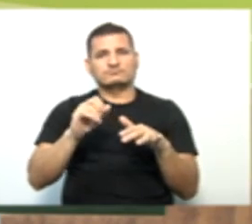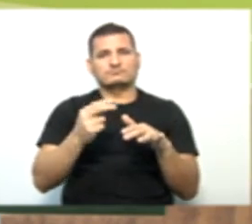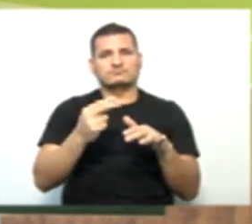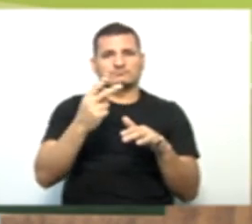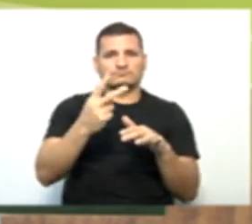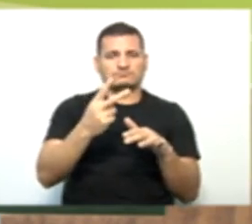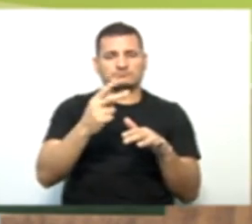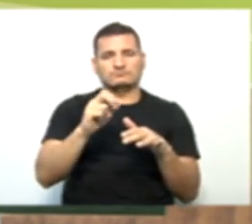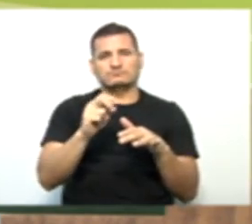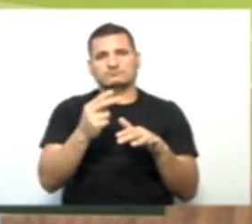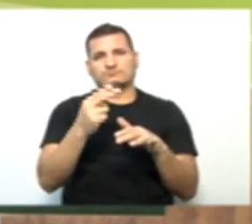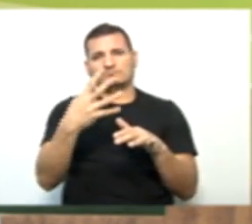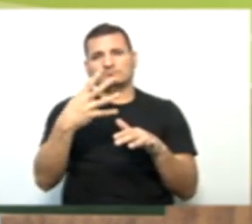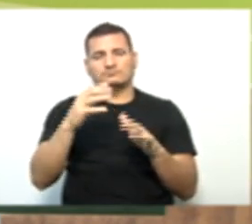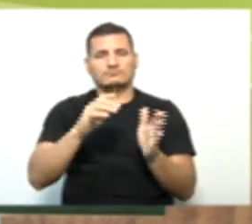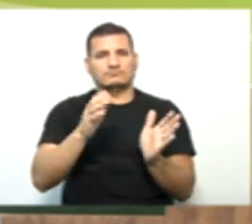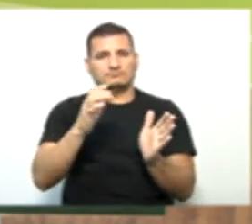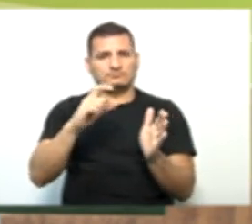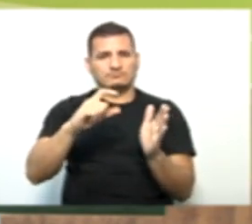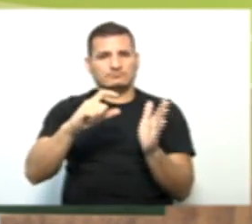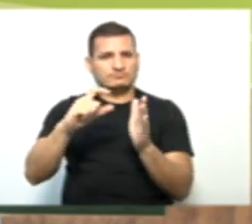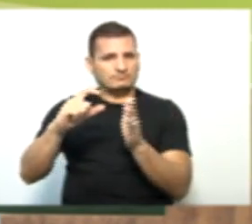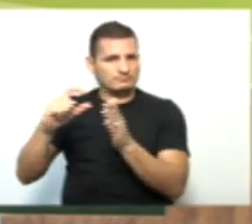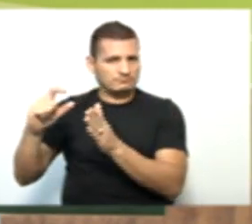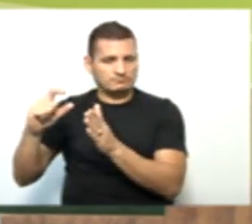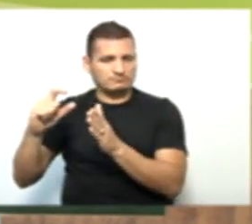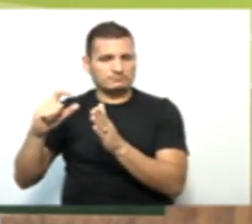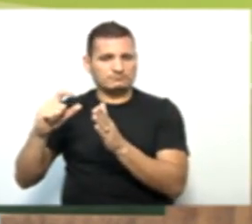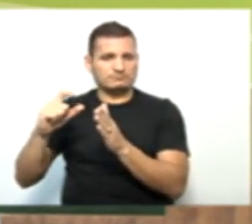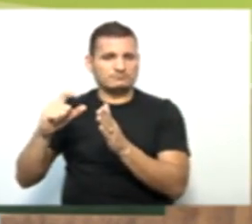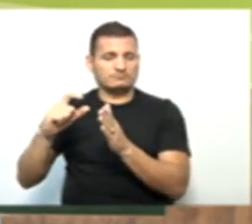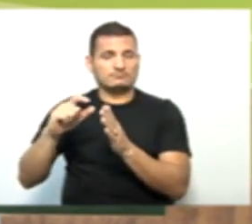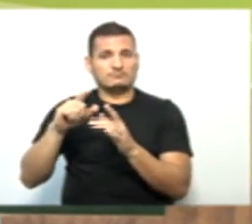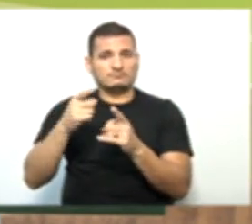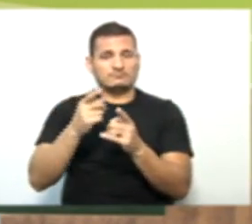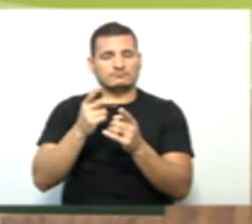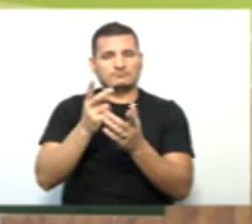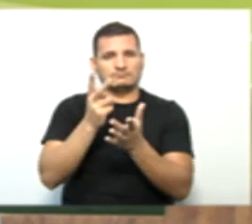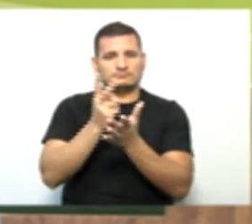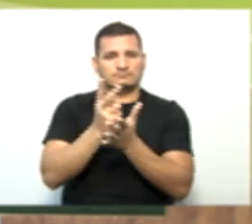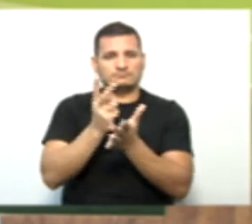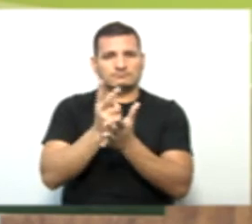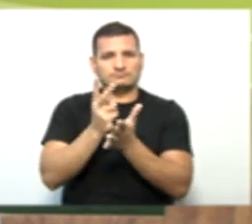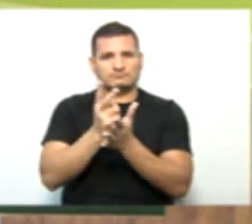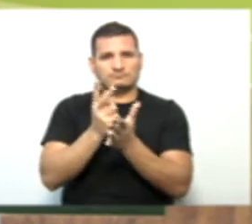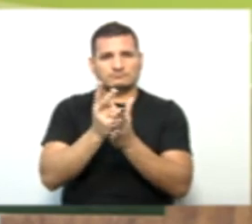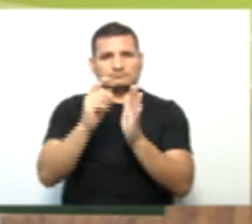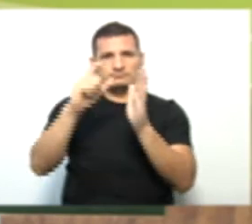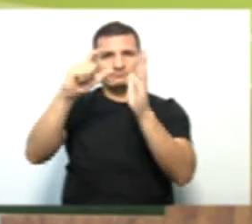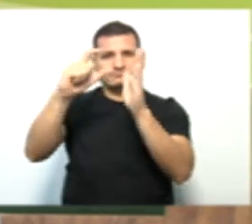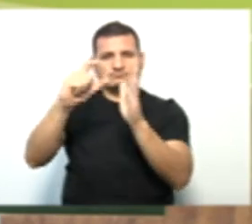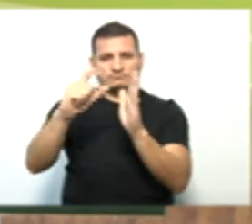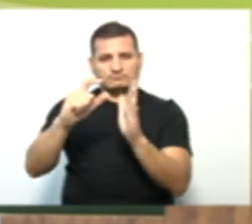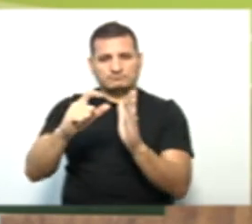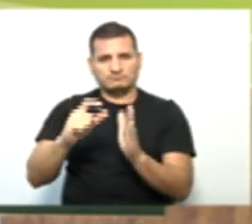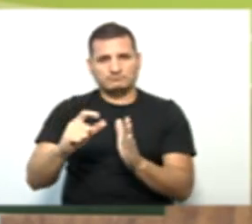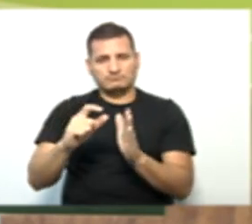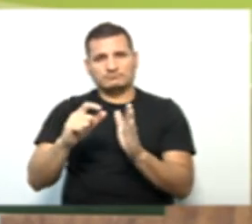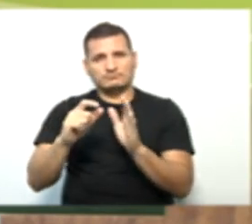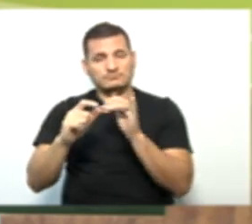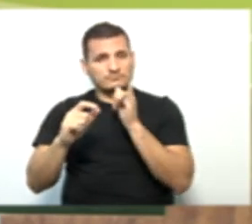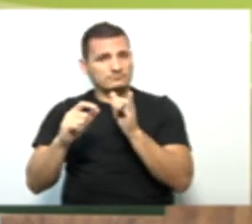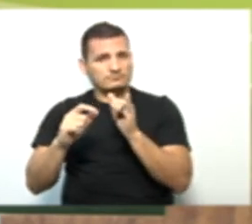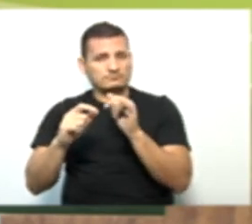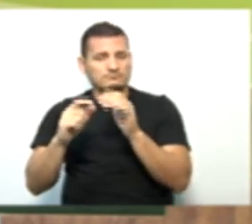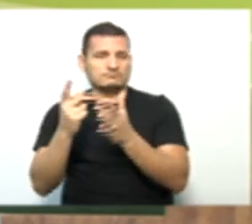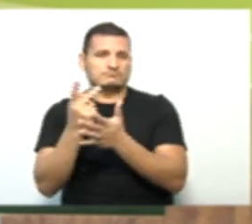4. Mas sempre é bom lembrar que tem que estar na mesma. O bloco de comandos tem que estar na mesma indentação, senão dá erro.